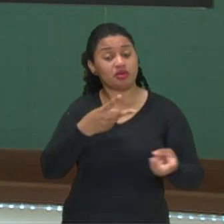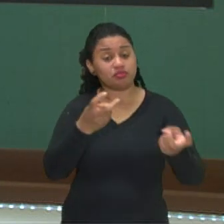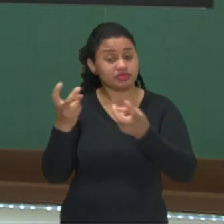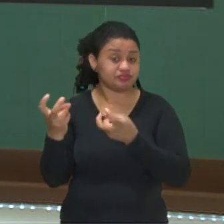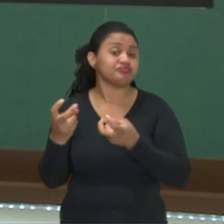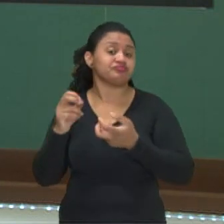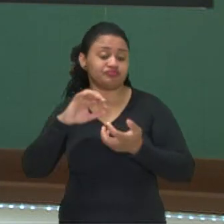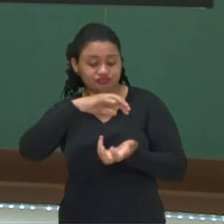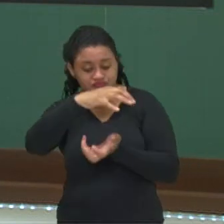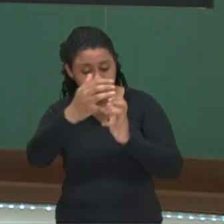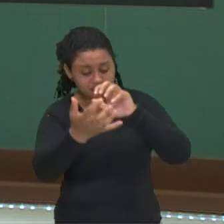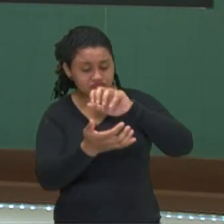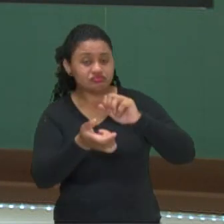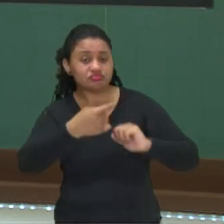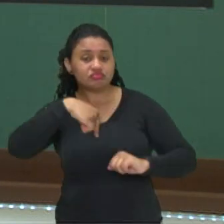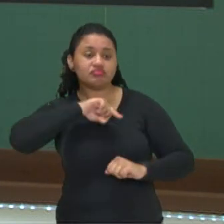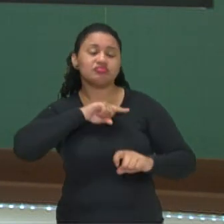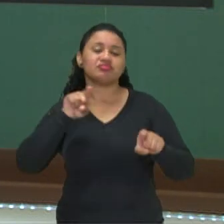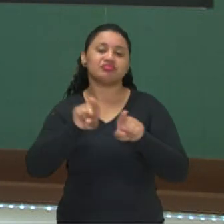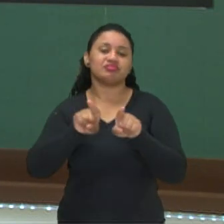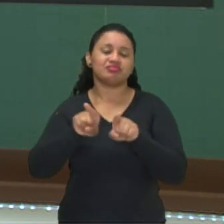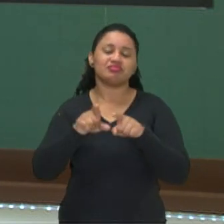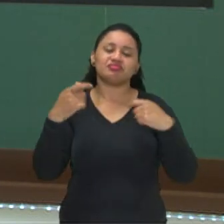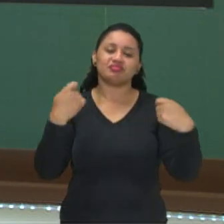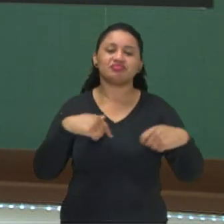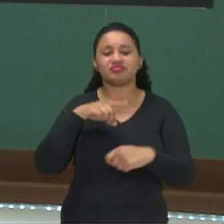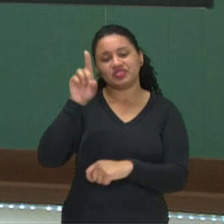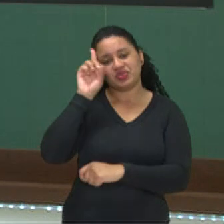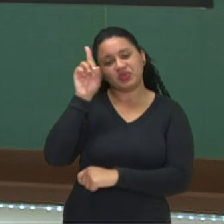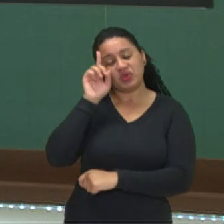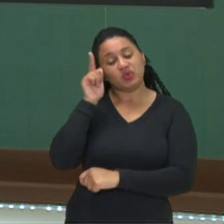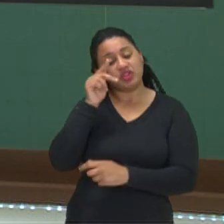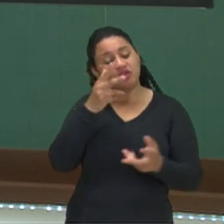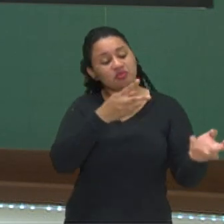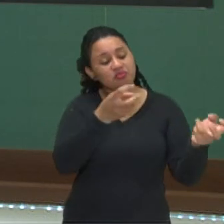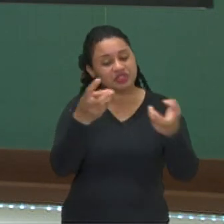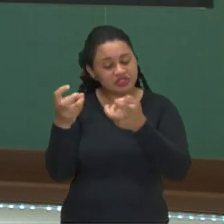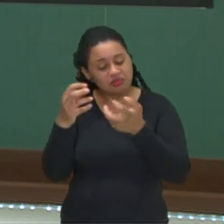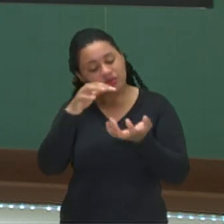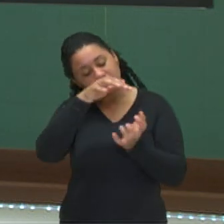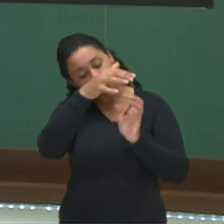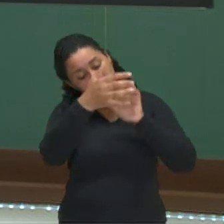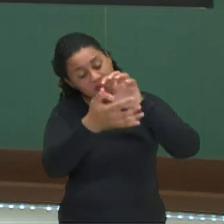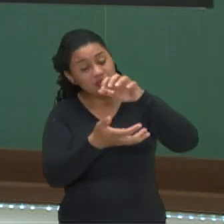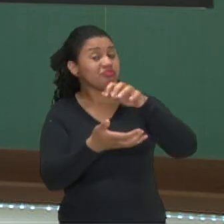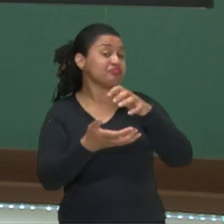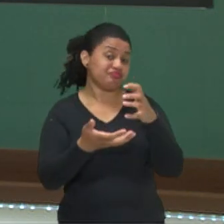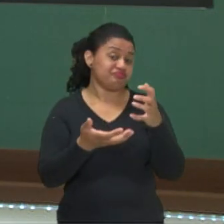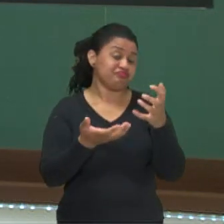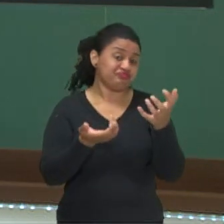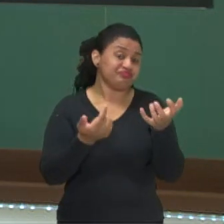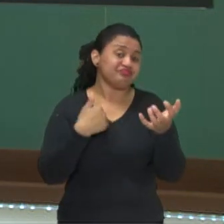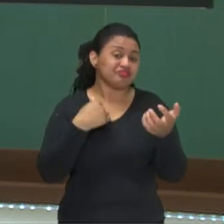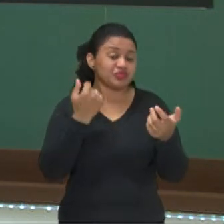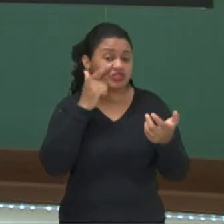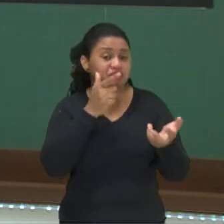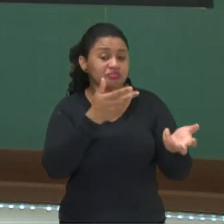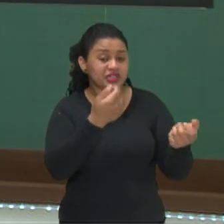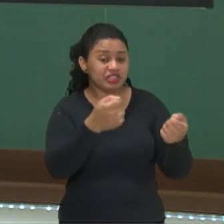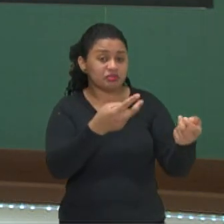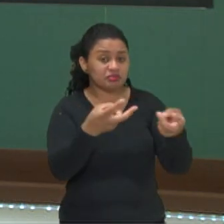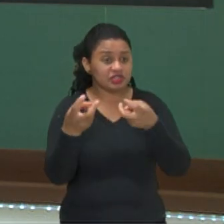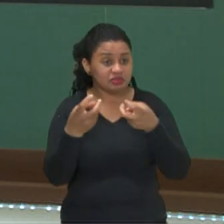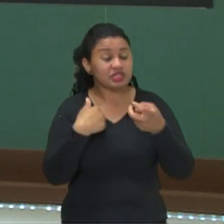para nós também, precisamos no dia a dia conseguir visualizar uma face, por exemplo, que está oculta. Se a gente tem essa visão